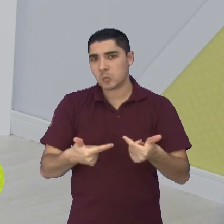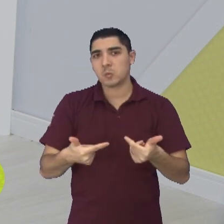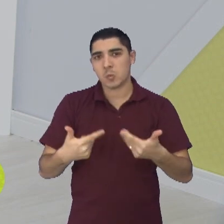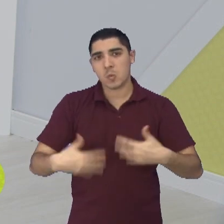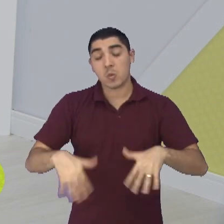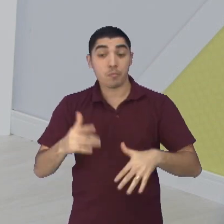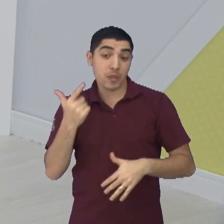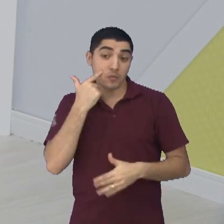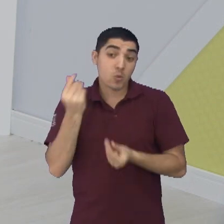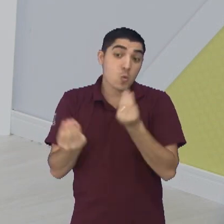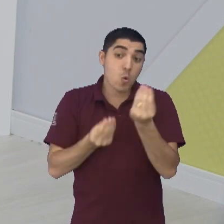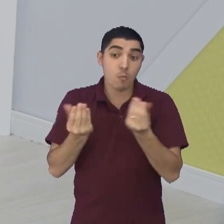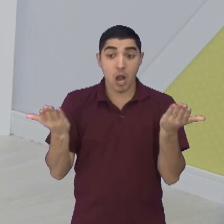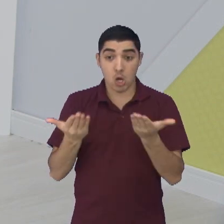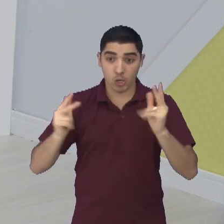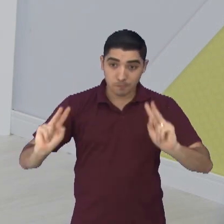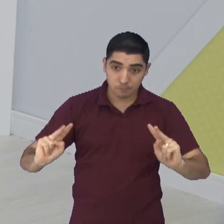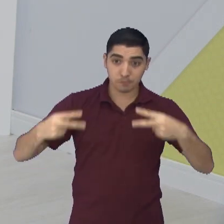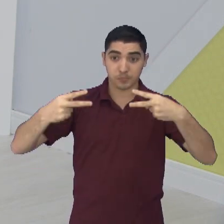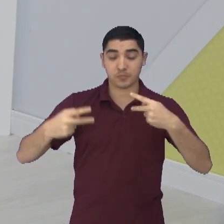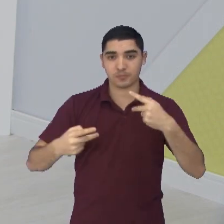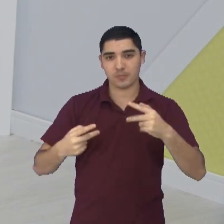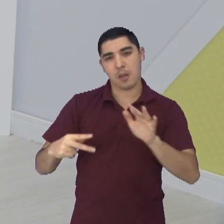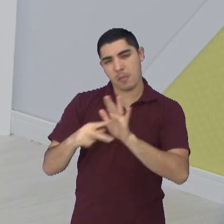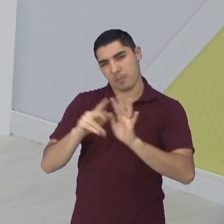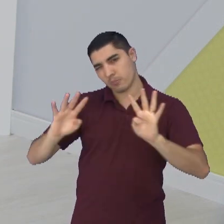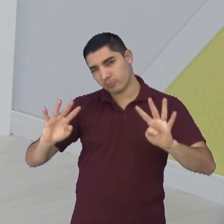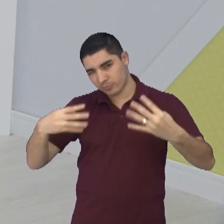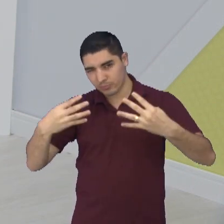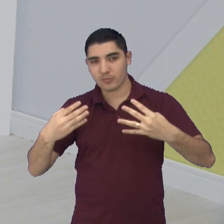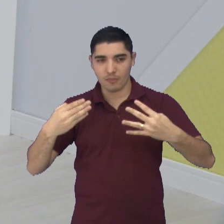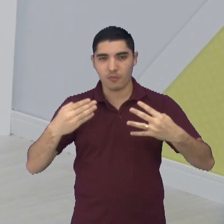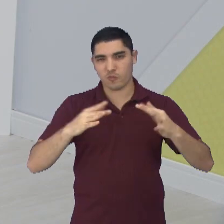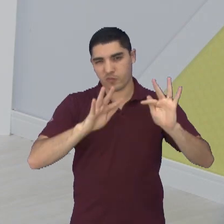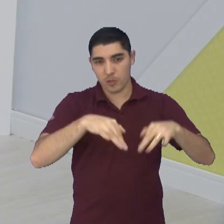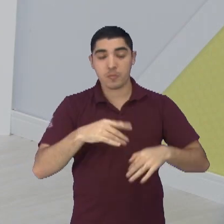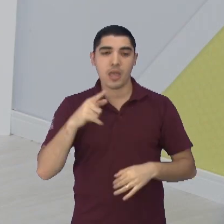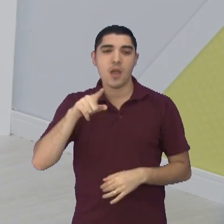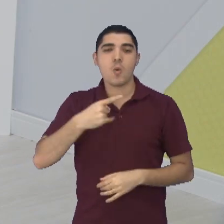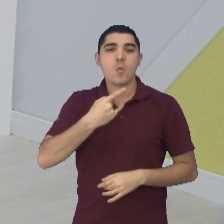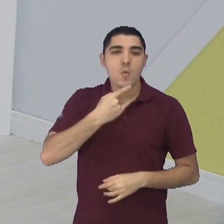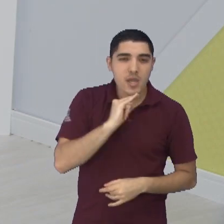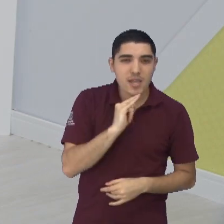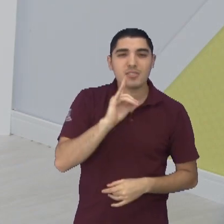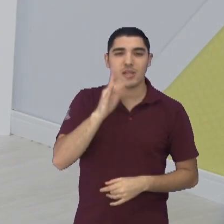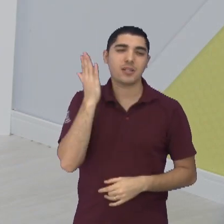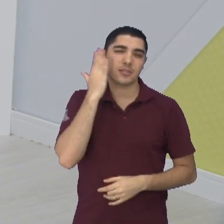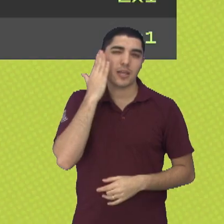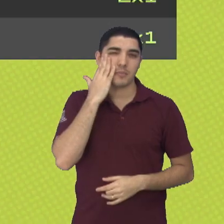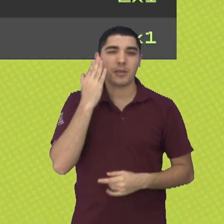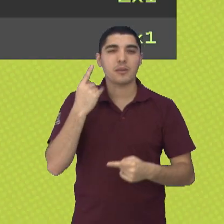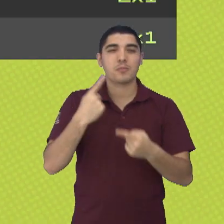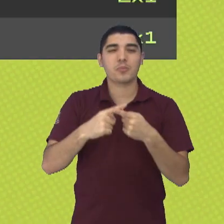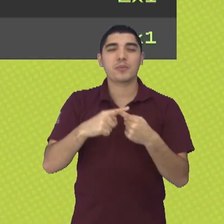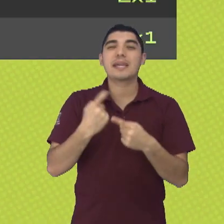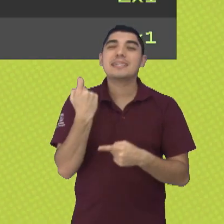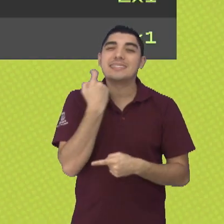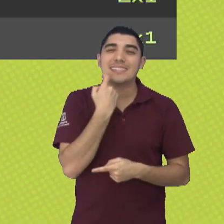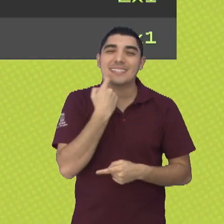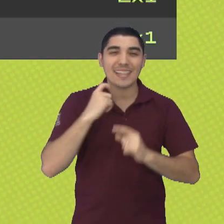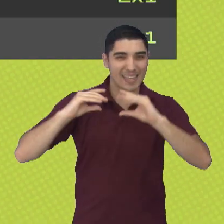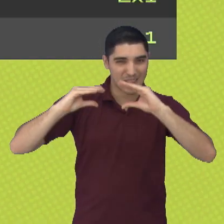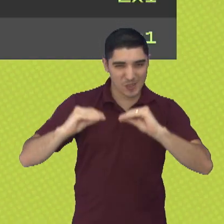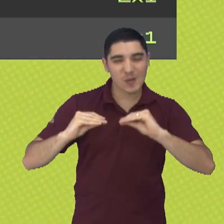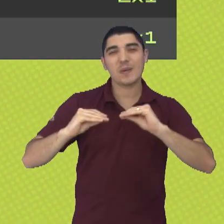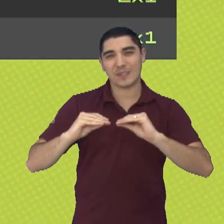que ficaram os jogos de volta das quartas de final, 15 de Piracicaba, você já sabia, na sexta-feira, você não sabia não, porque o jogo foi sexta da noite,